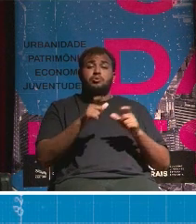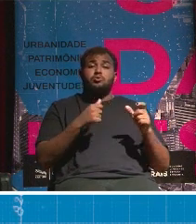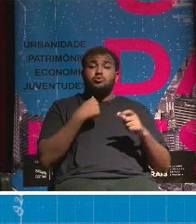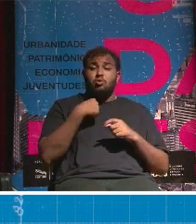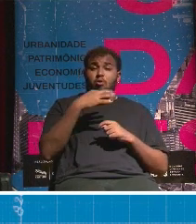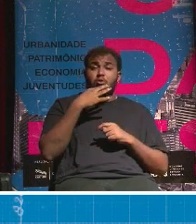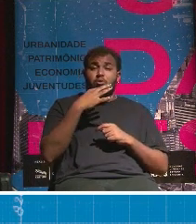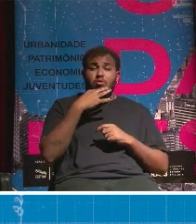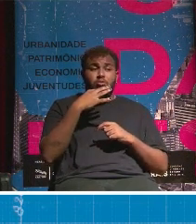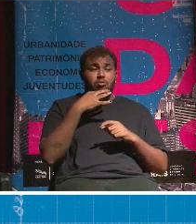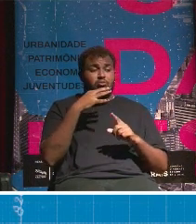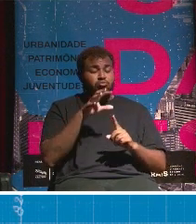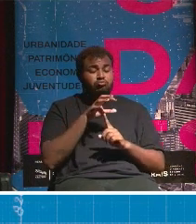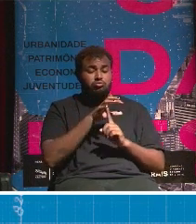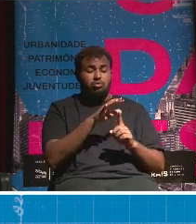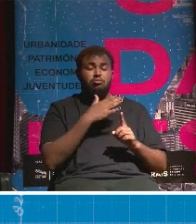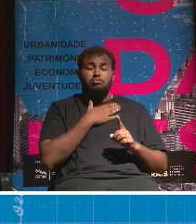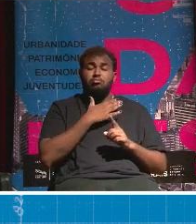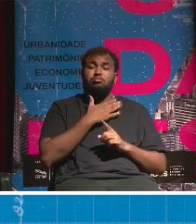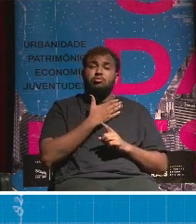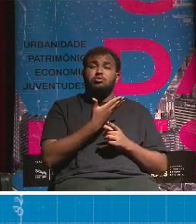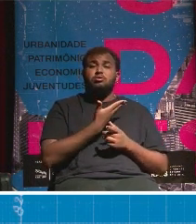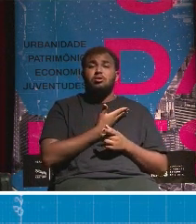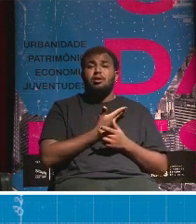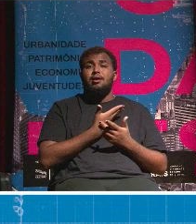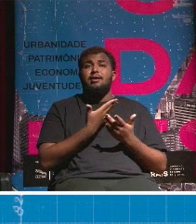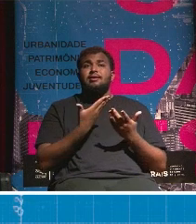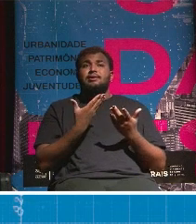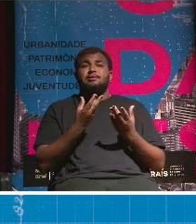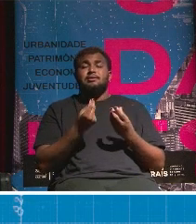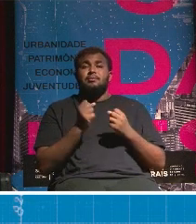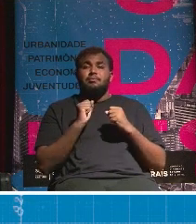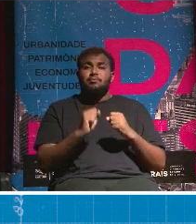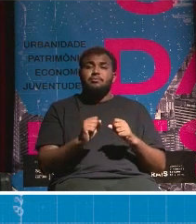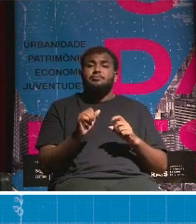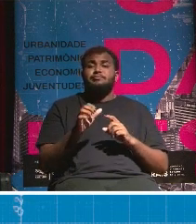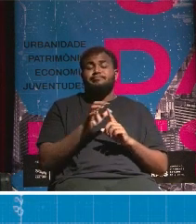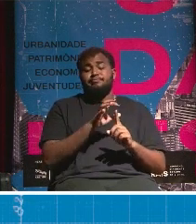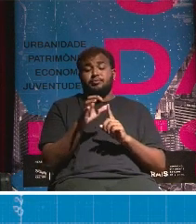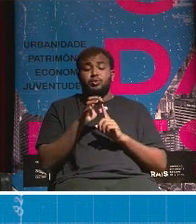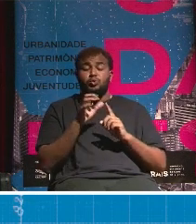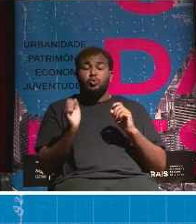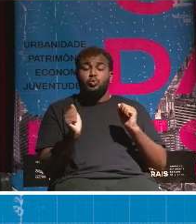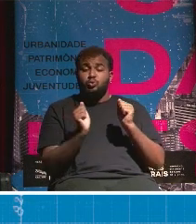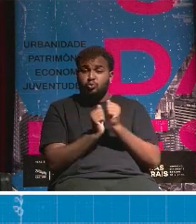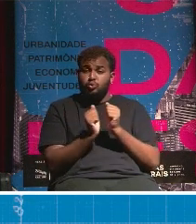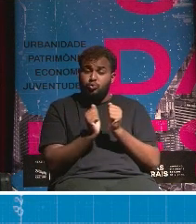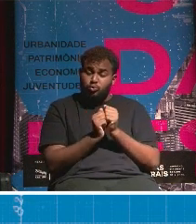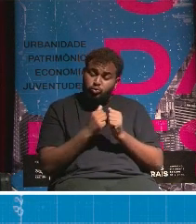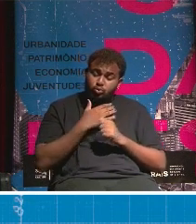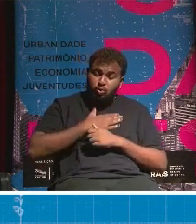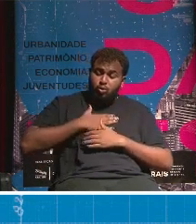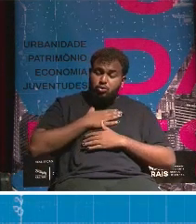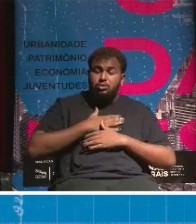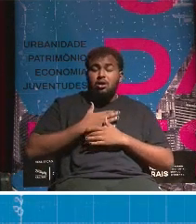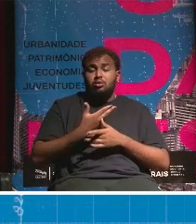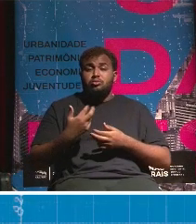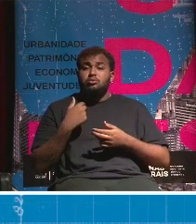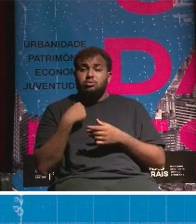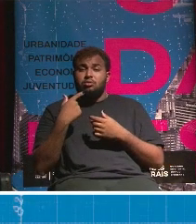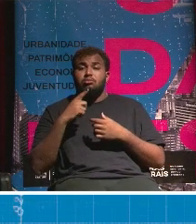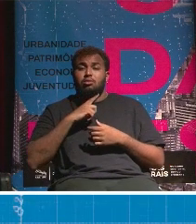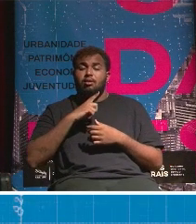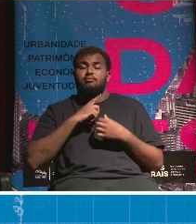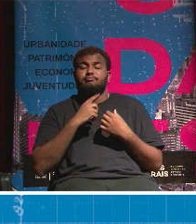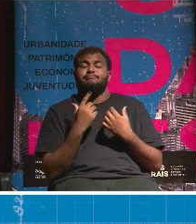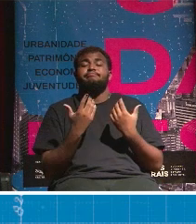tenho influência? Os colegas, as pessoas que possam interferir e se interessar naquilo que eu possuo. E nesse